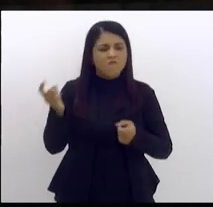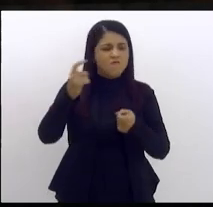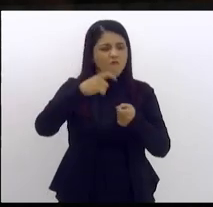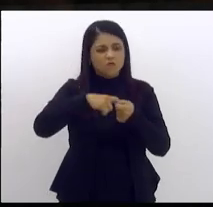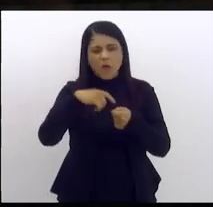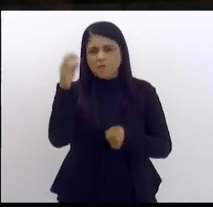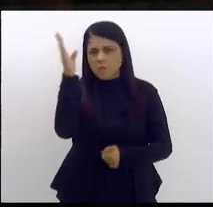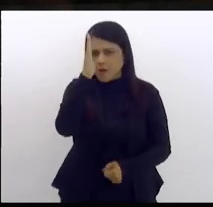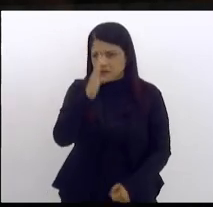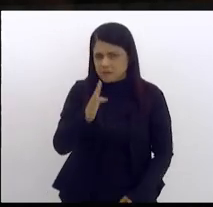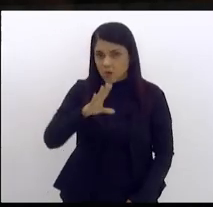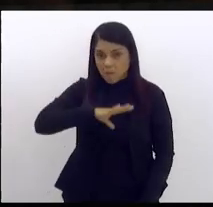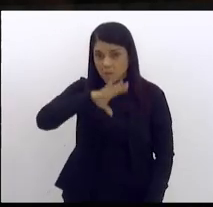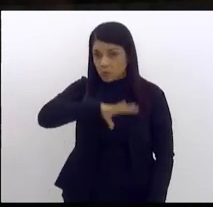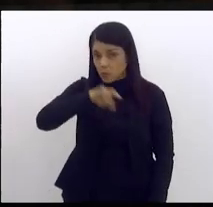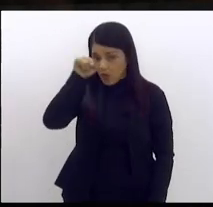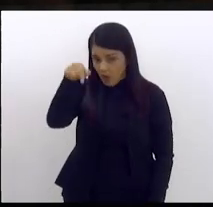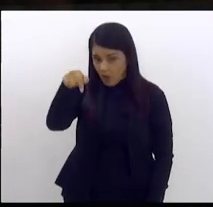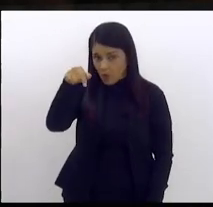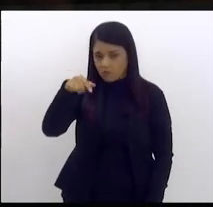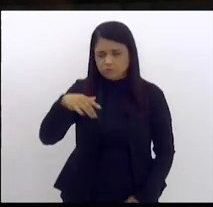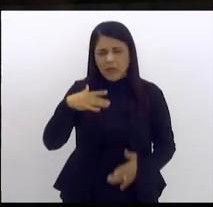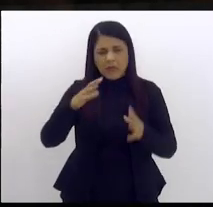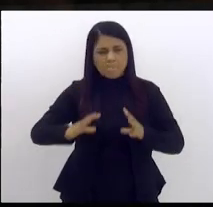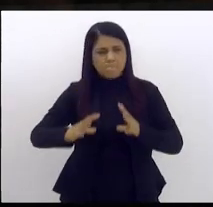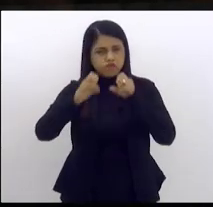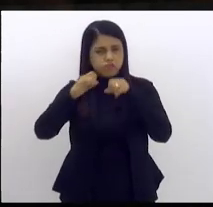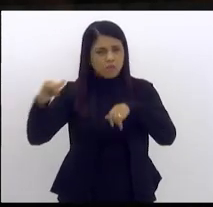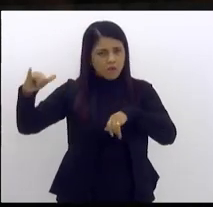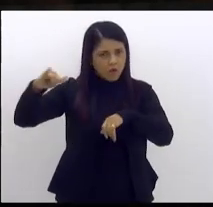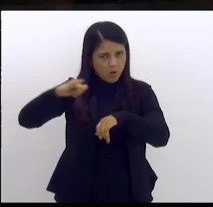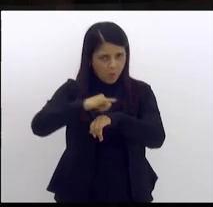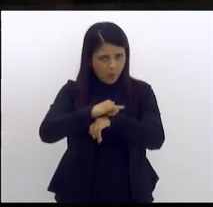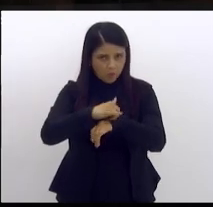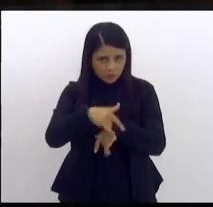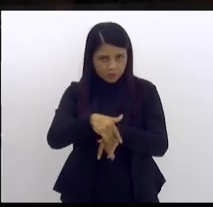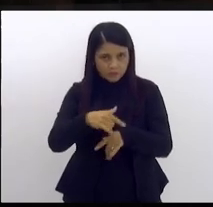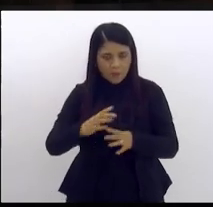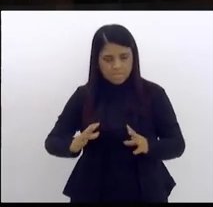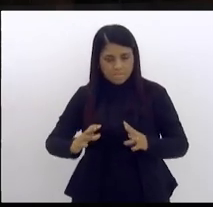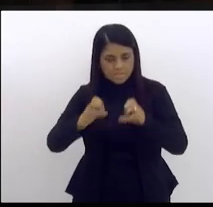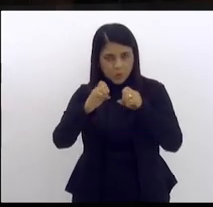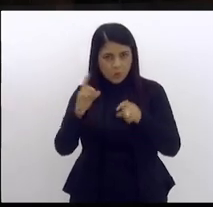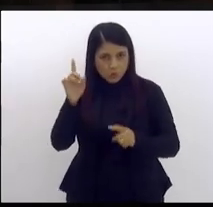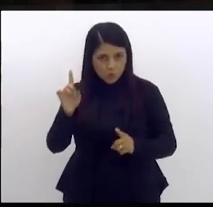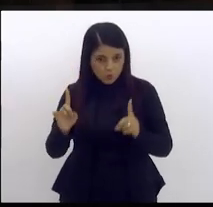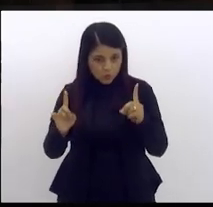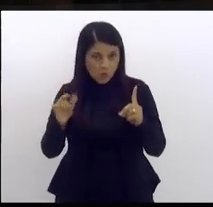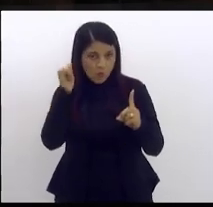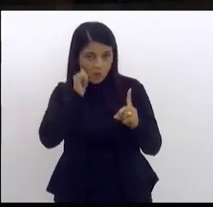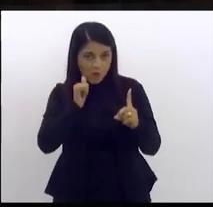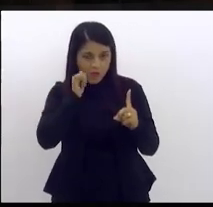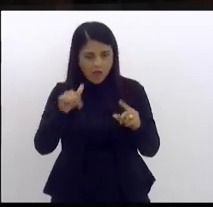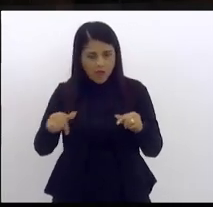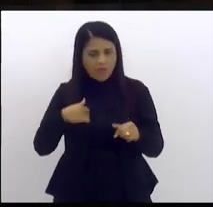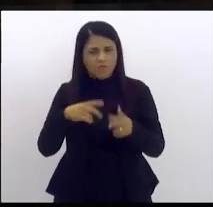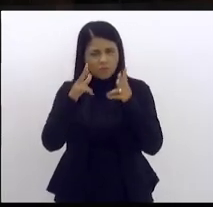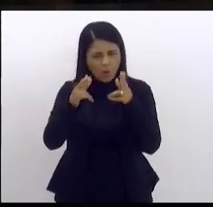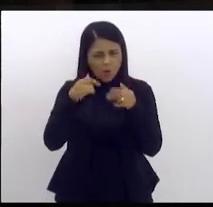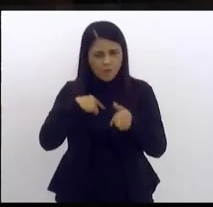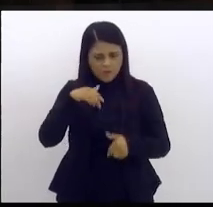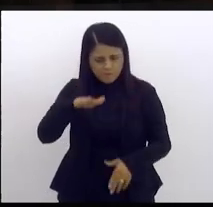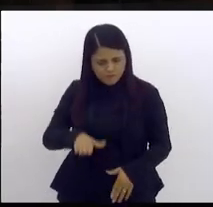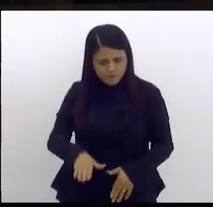Brasil que não sei o qu então uma briga briga de aeroporto entre né que é muito natural eu me lembro eu era garoto também se falar dos